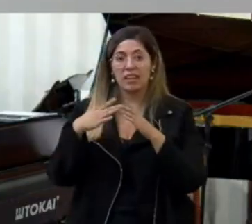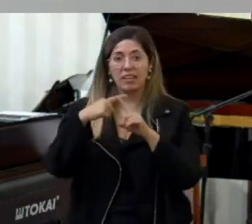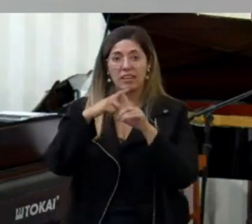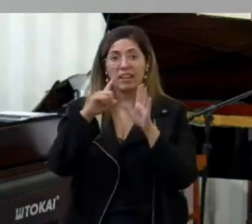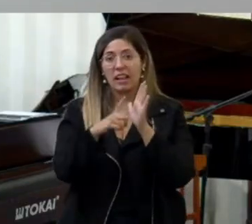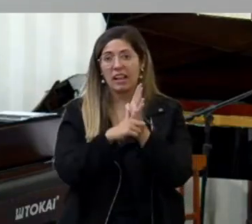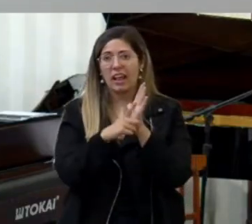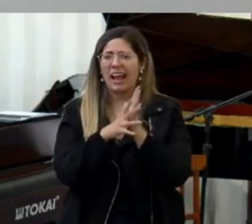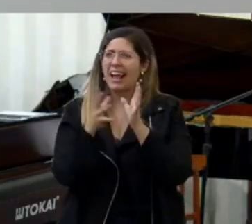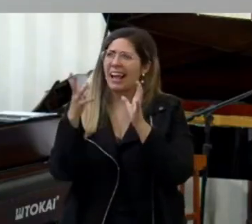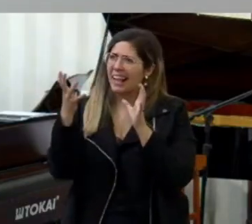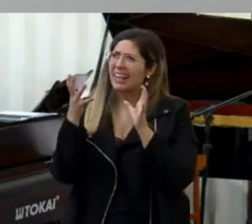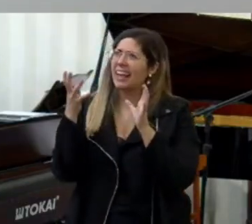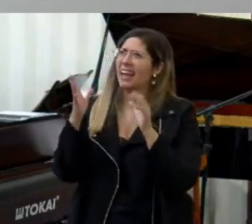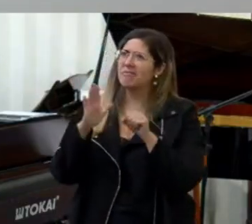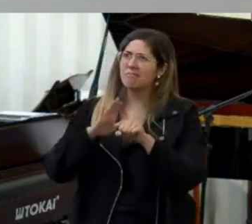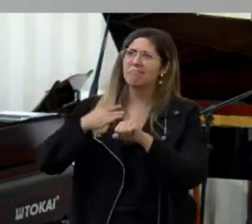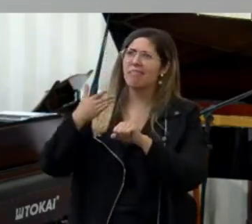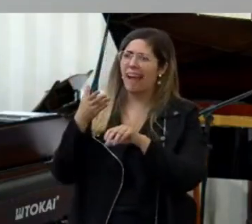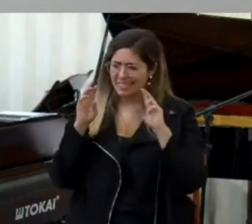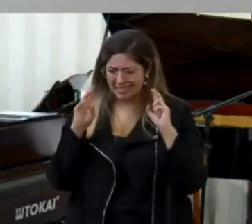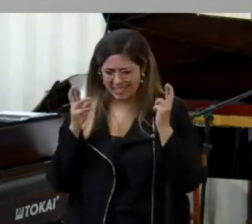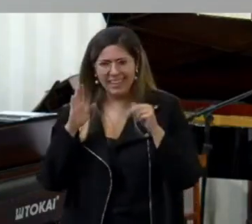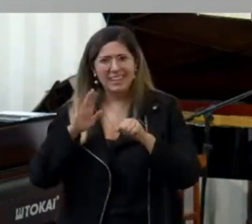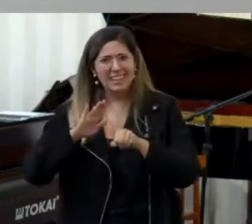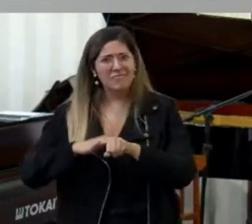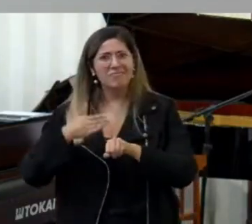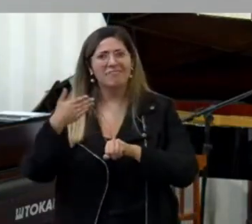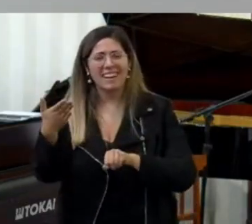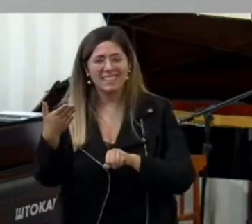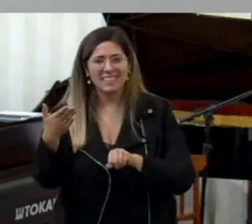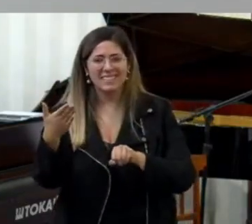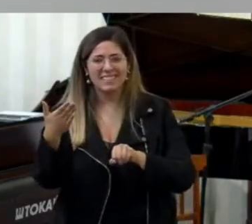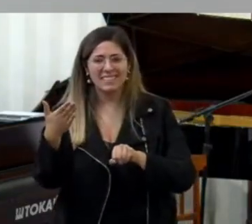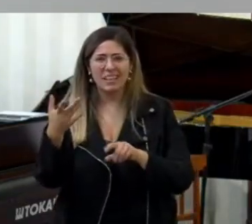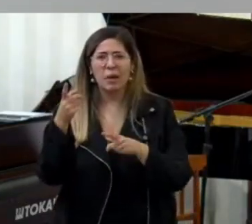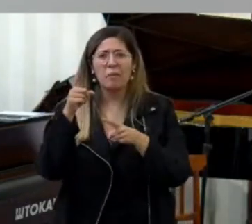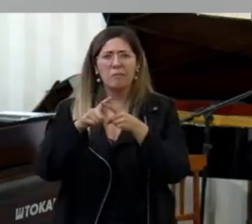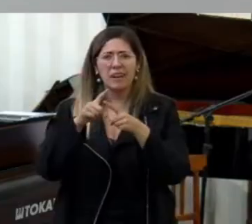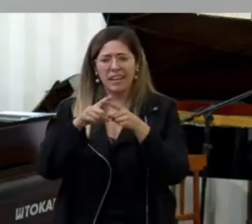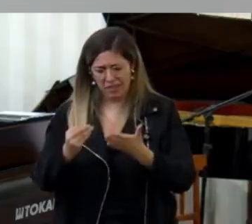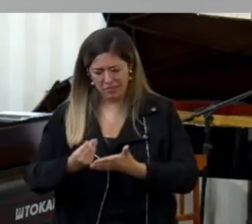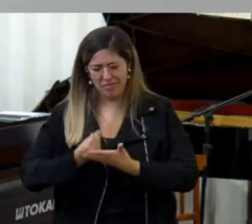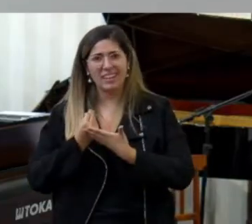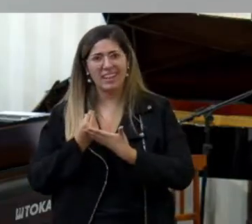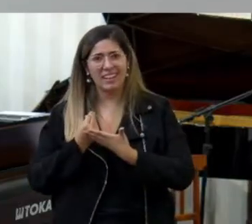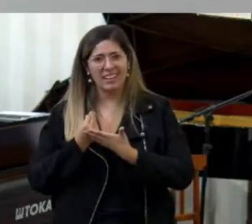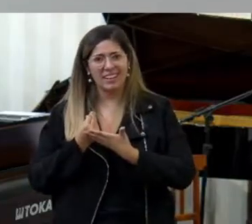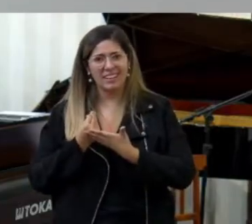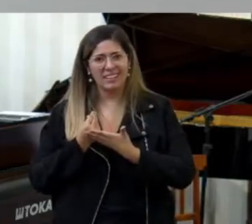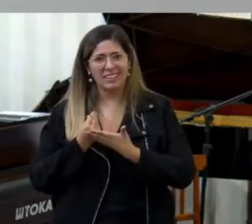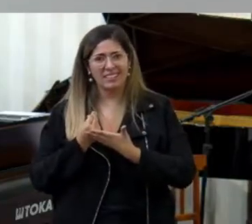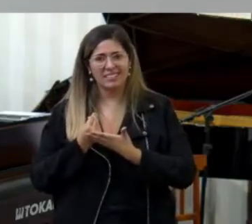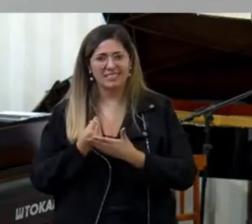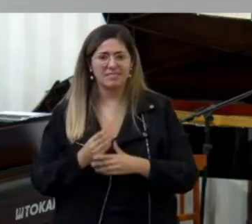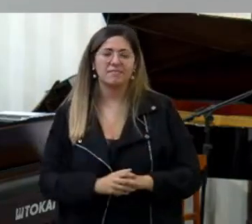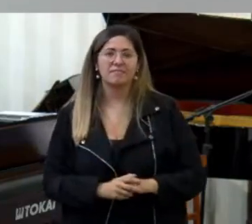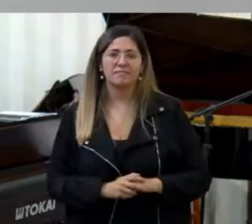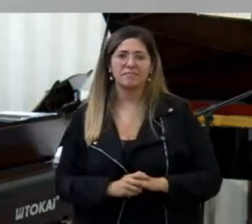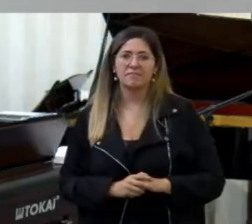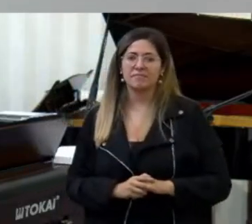Senhor falasse comigo, que o Senhor aumentasse a minha esperança, que o Senhor me desse um sentido para viver da vida, aqui nessa